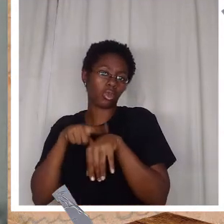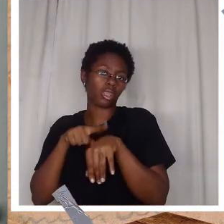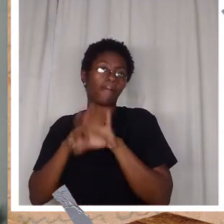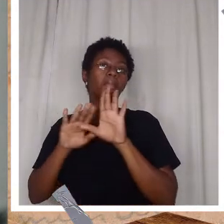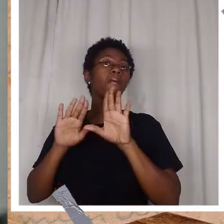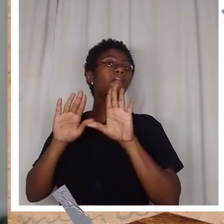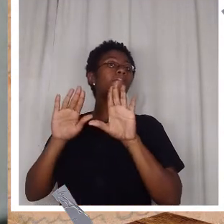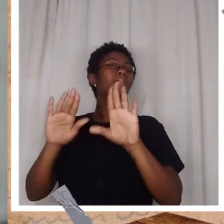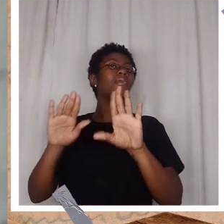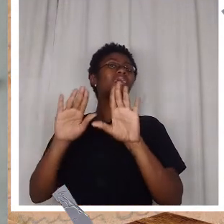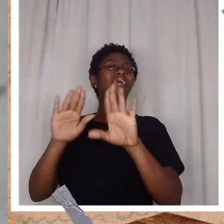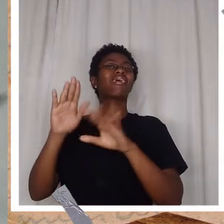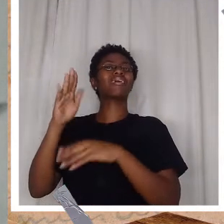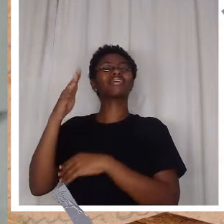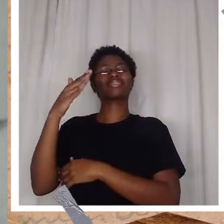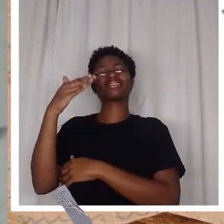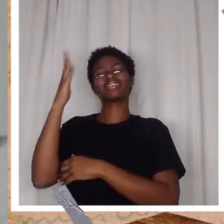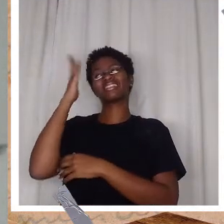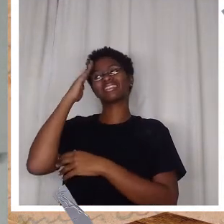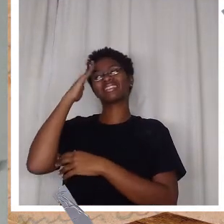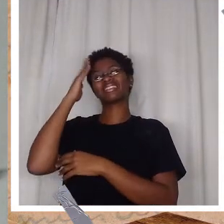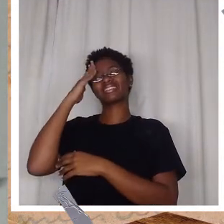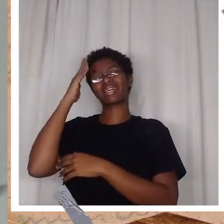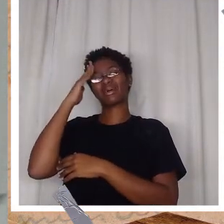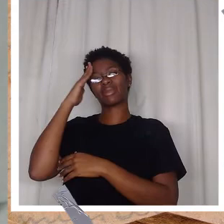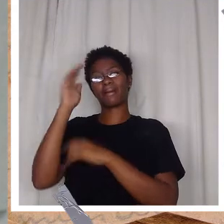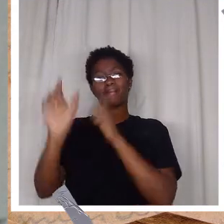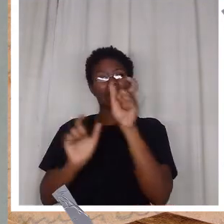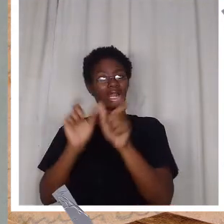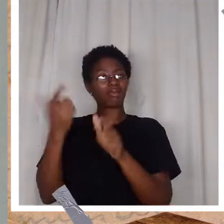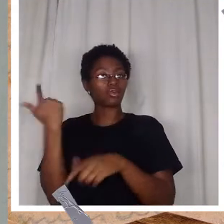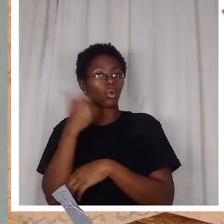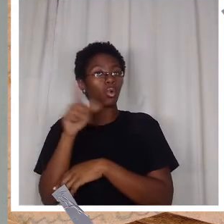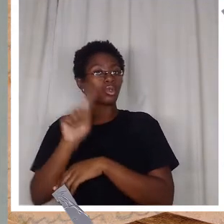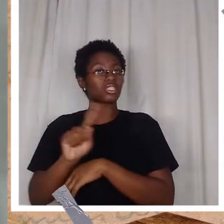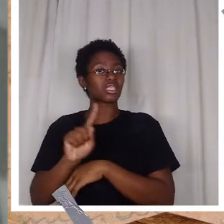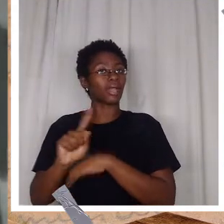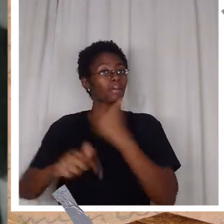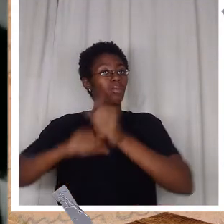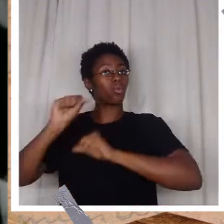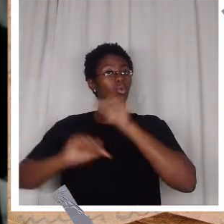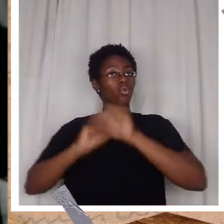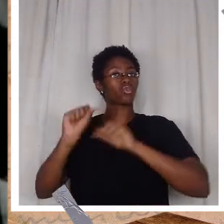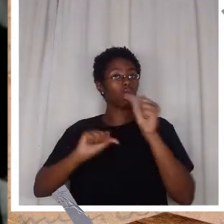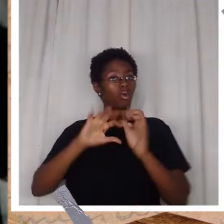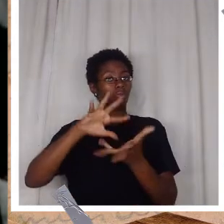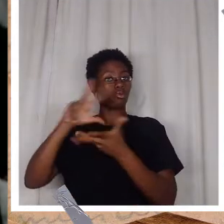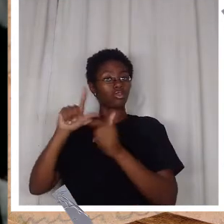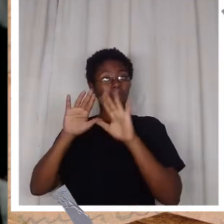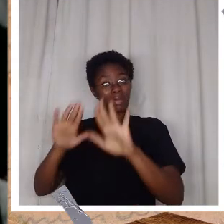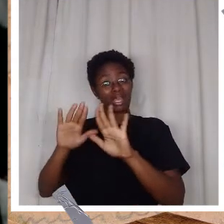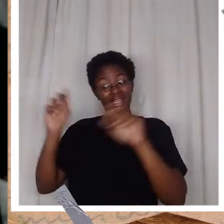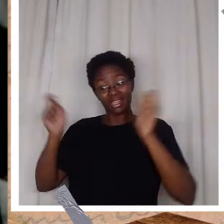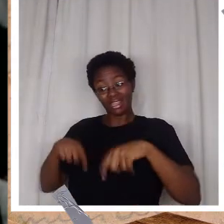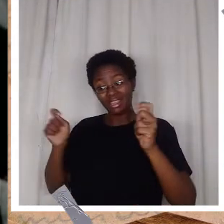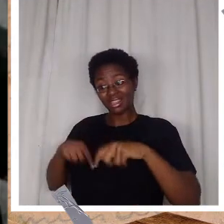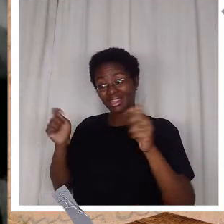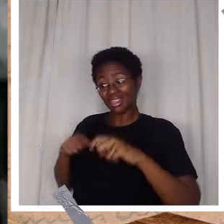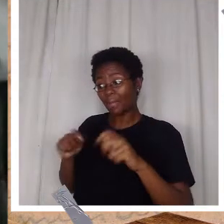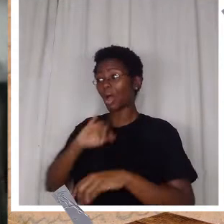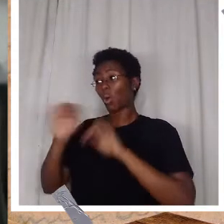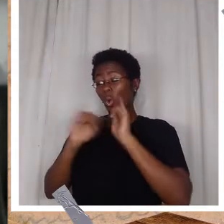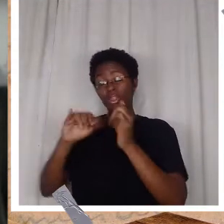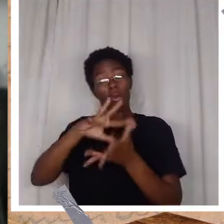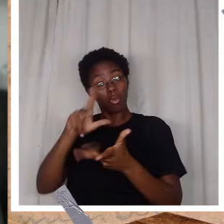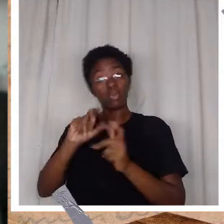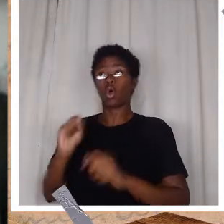suficiente para descobrir que as palavras, se não conseguem mudar o mundo, servem pelo menos para contá-lo ou até inventar um mundo novo.